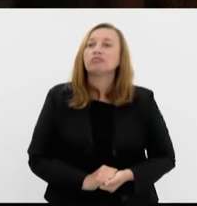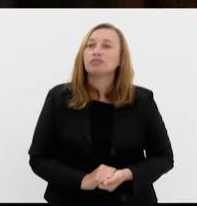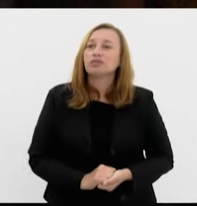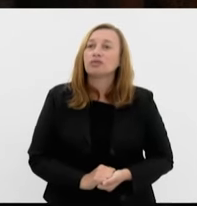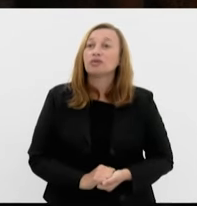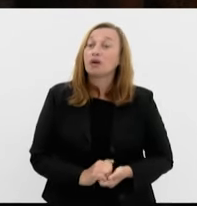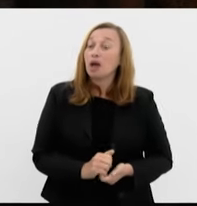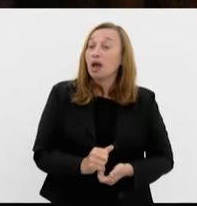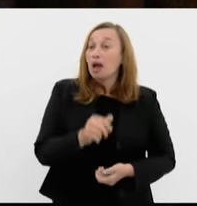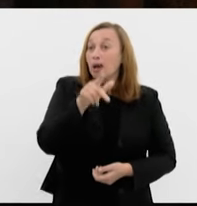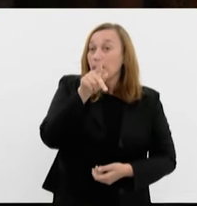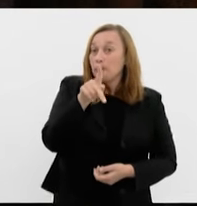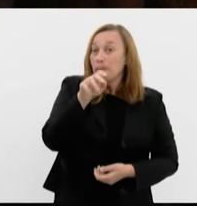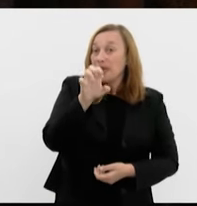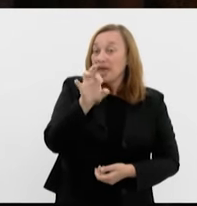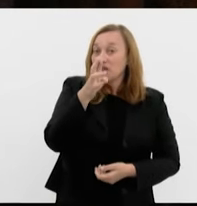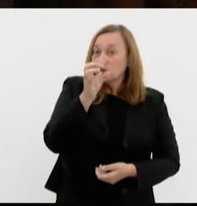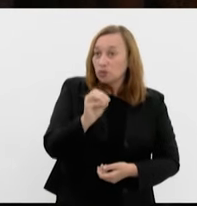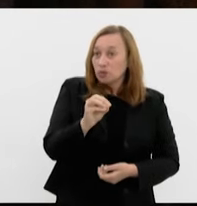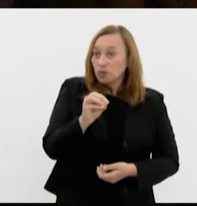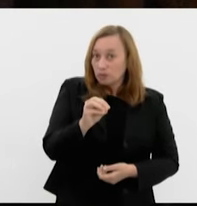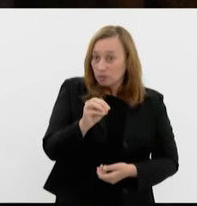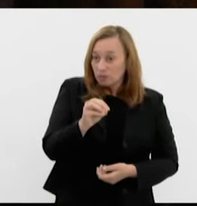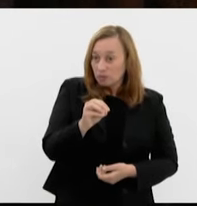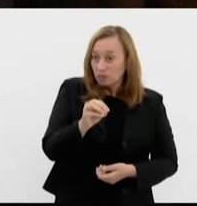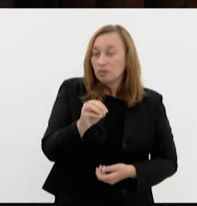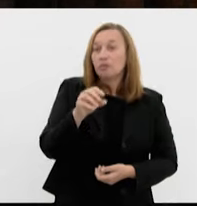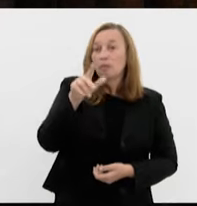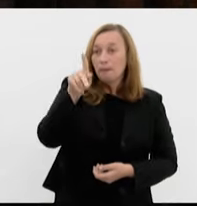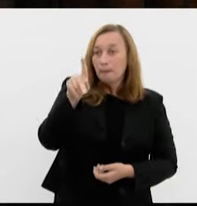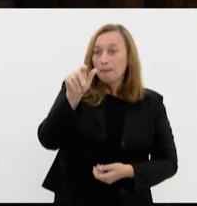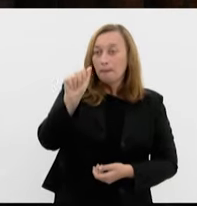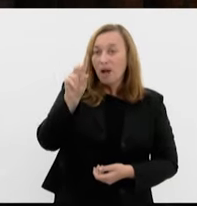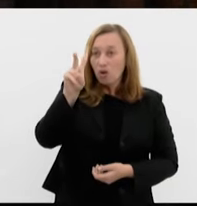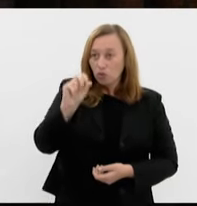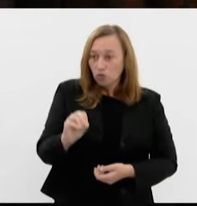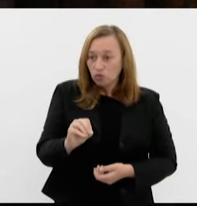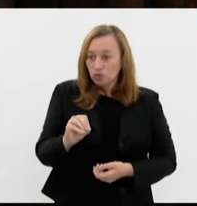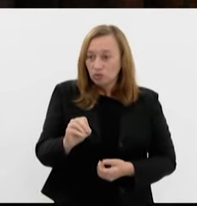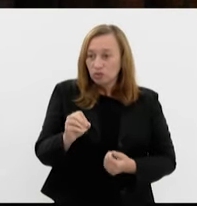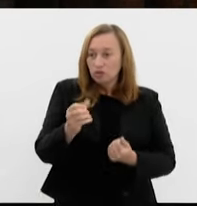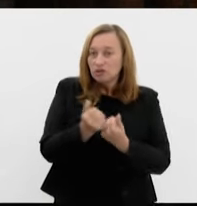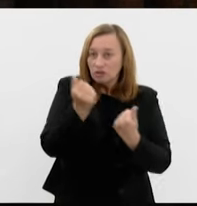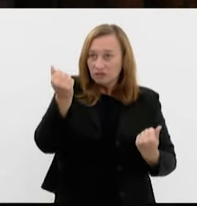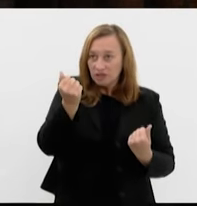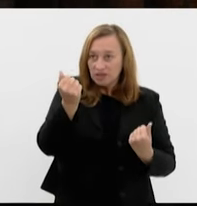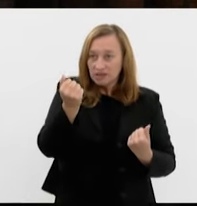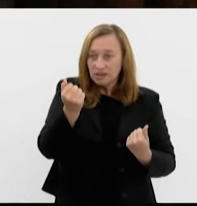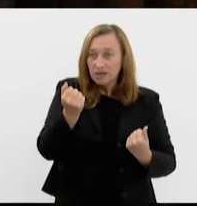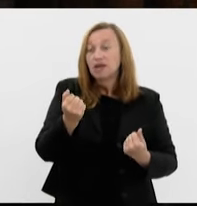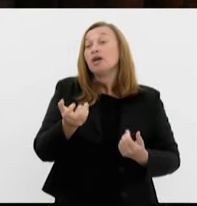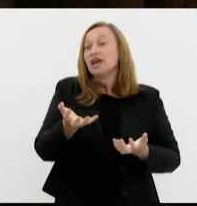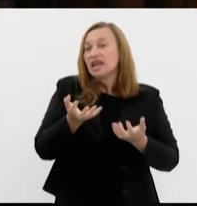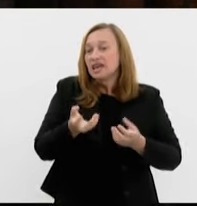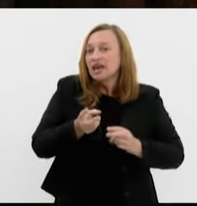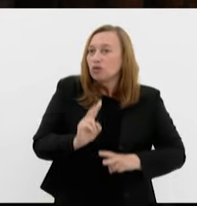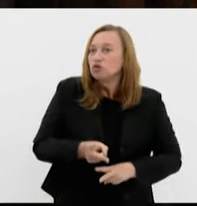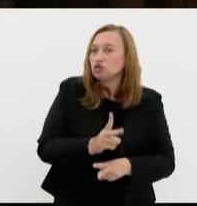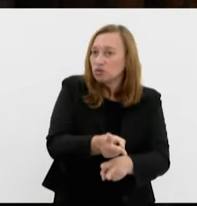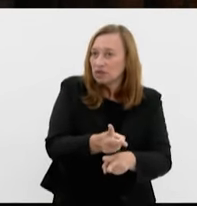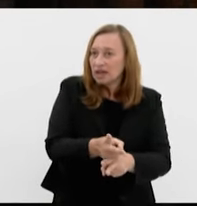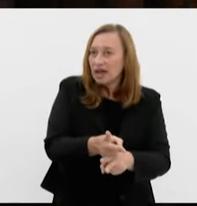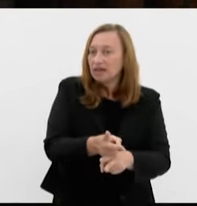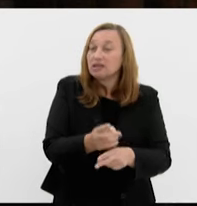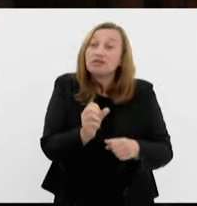Pedro Paulo o seu vice porque quer dar continuidade ao que